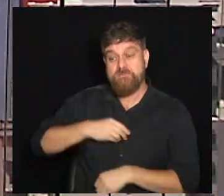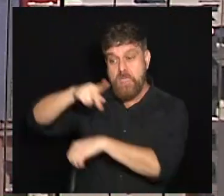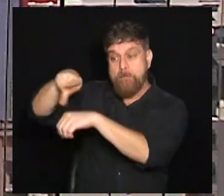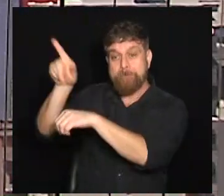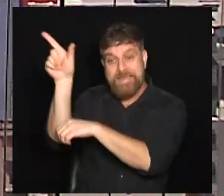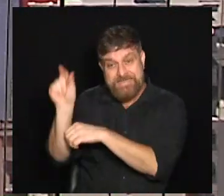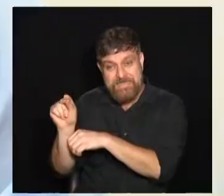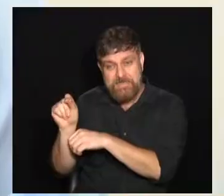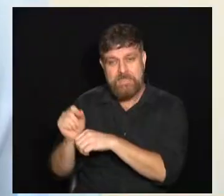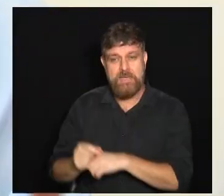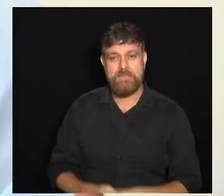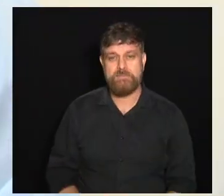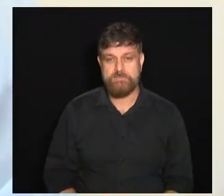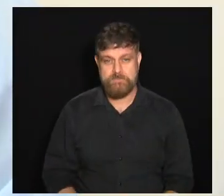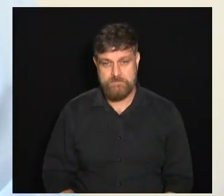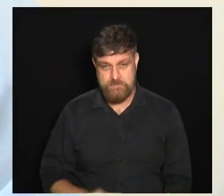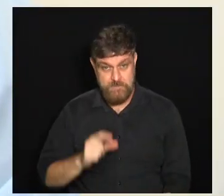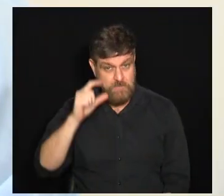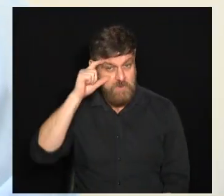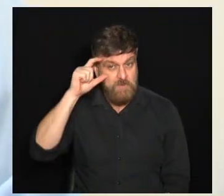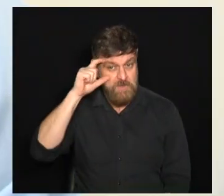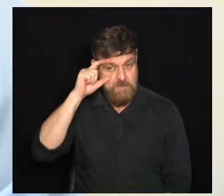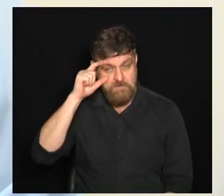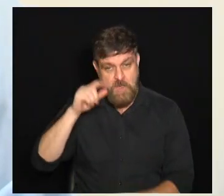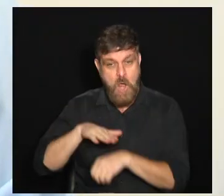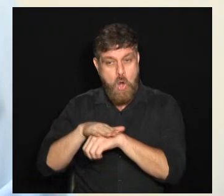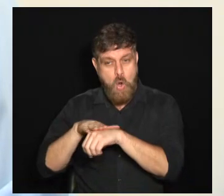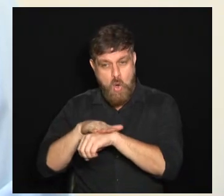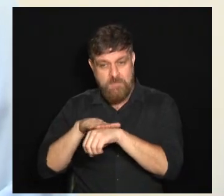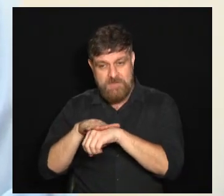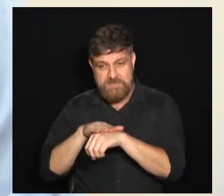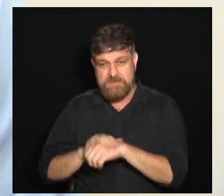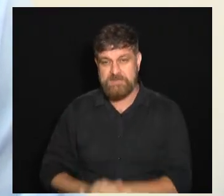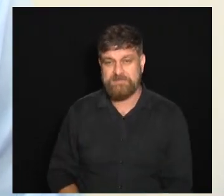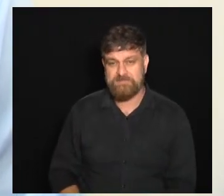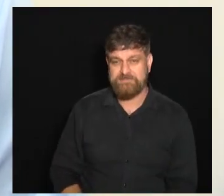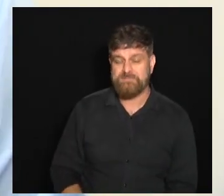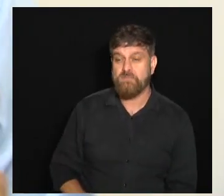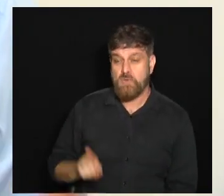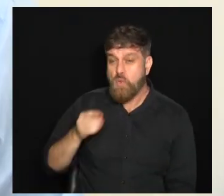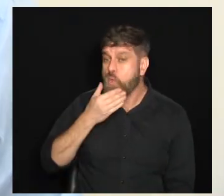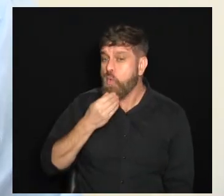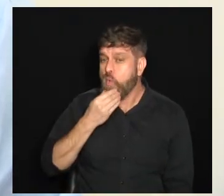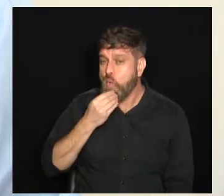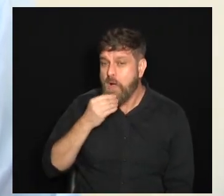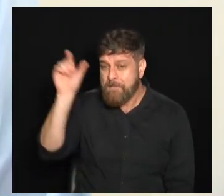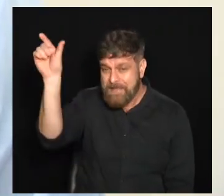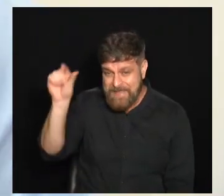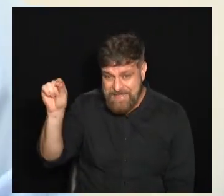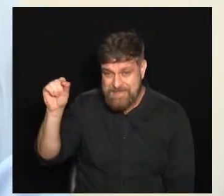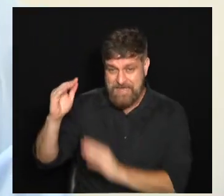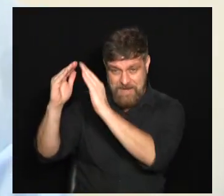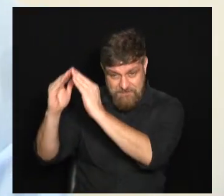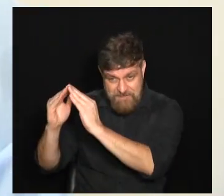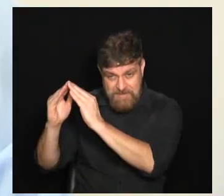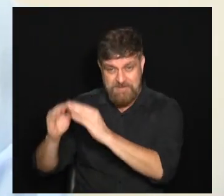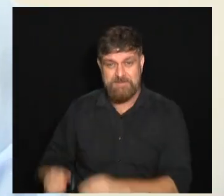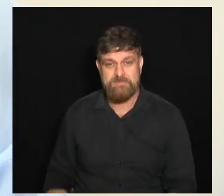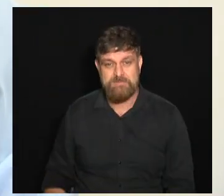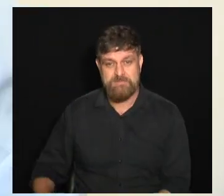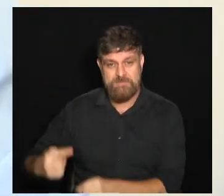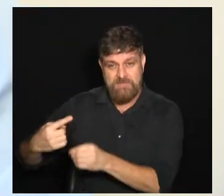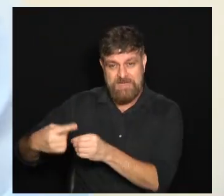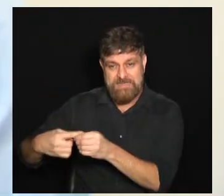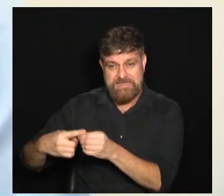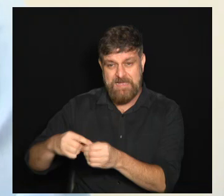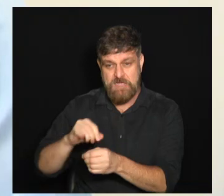lá hoje. Eu vou conversar agora com o Francisco, que mora há 19 anos lá na Itália, na cidade de